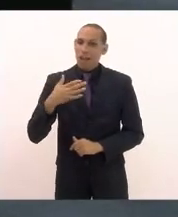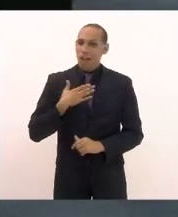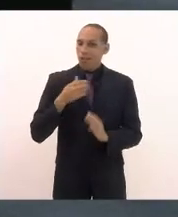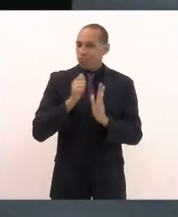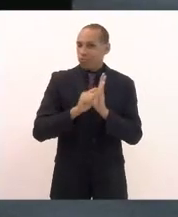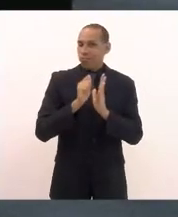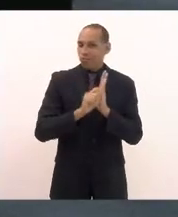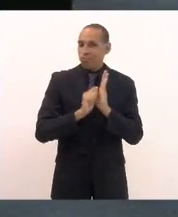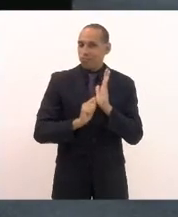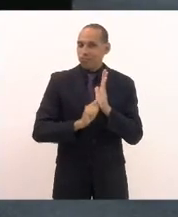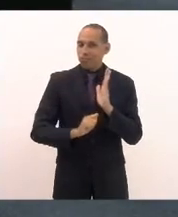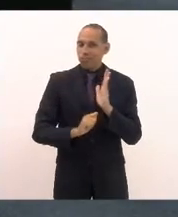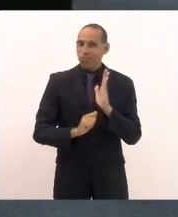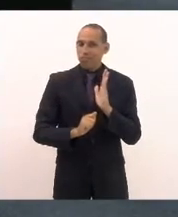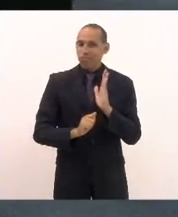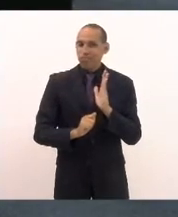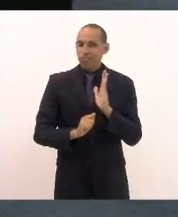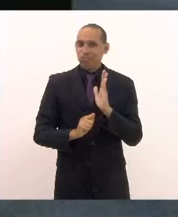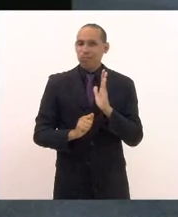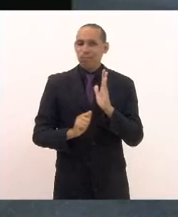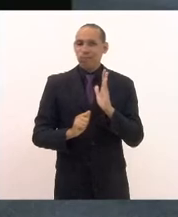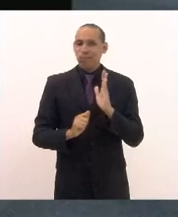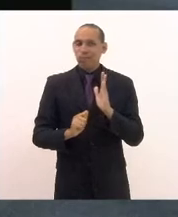autoria, que institui o programa.